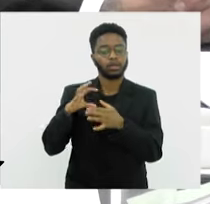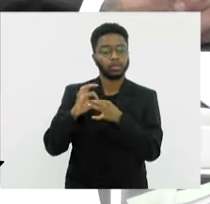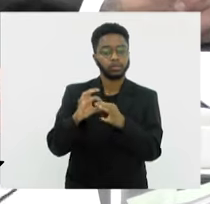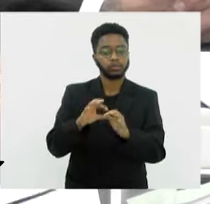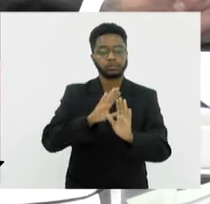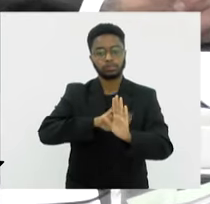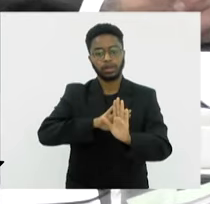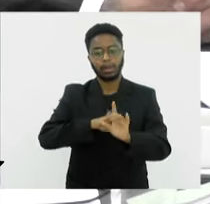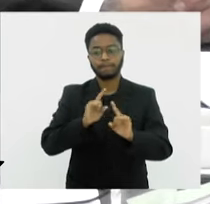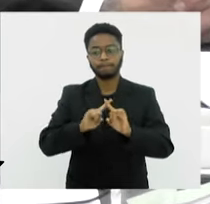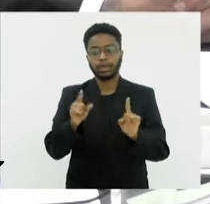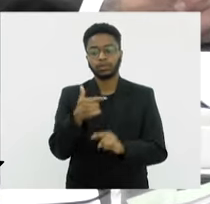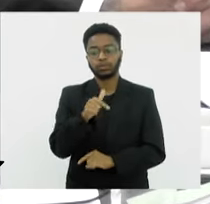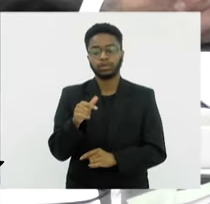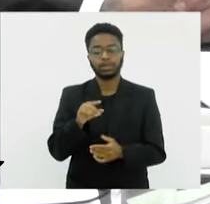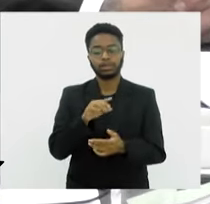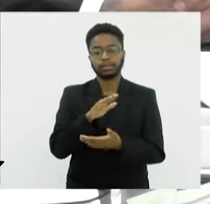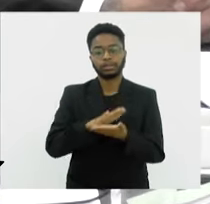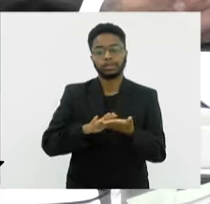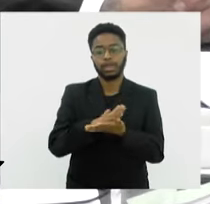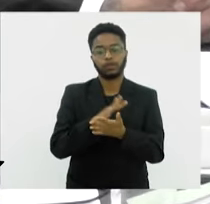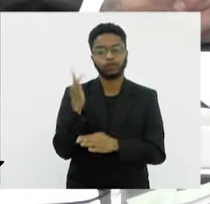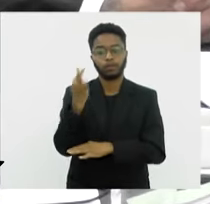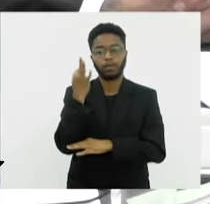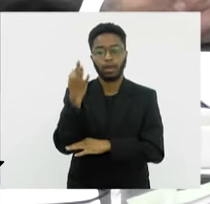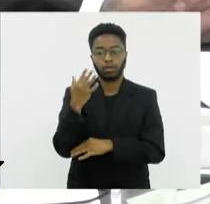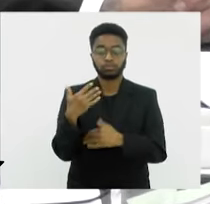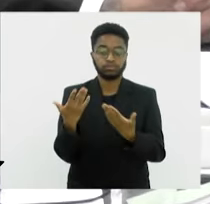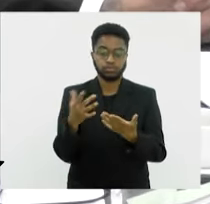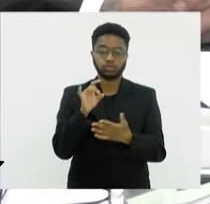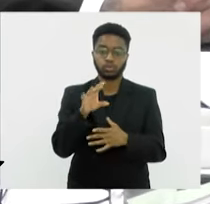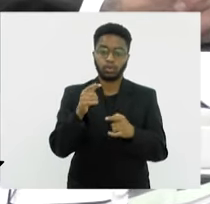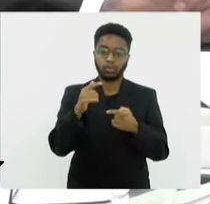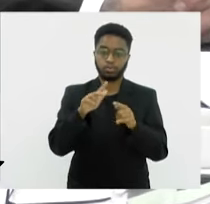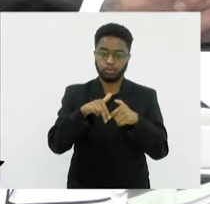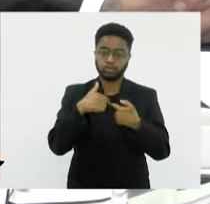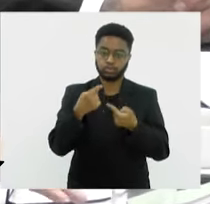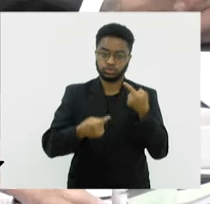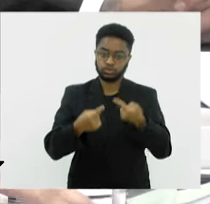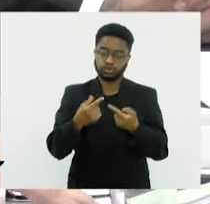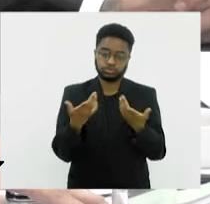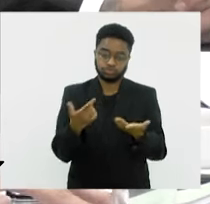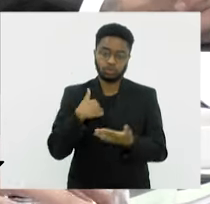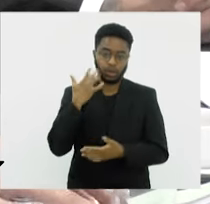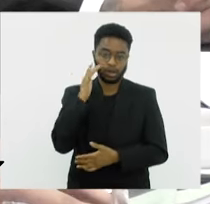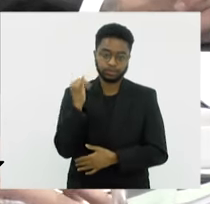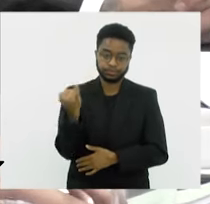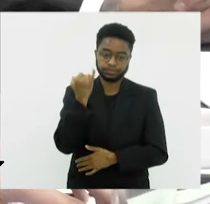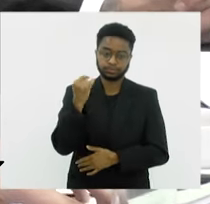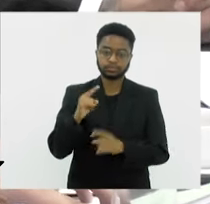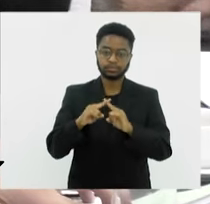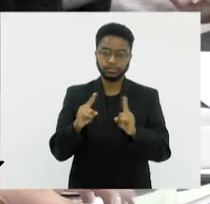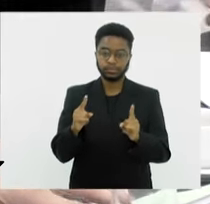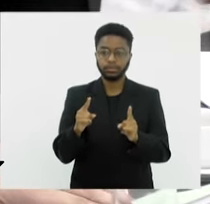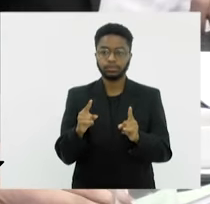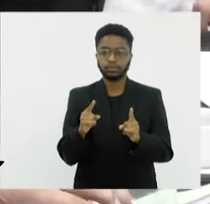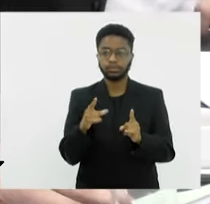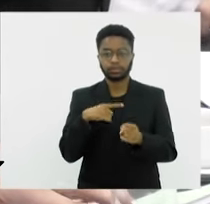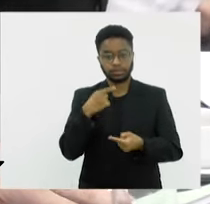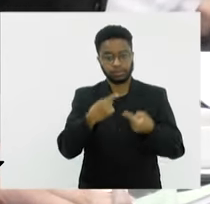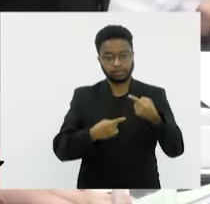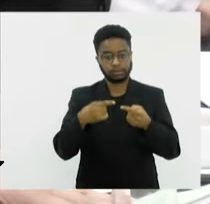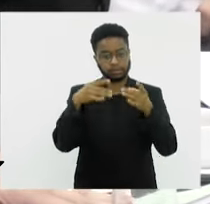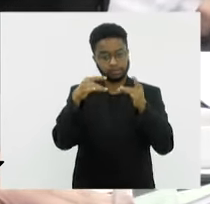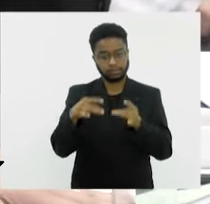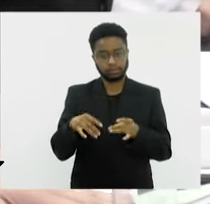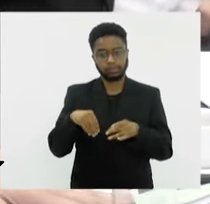nada objetivo, formal, é nesse sentido só a discussão, acho que é bem-vindo. Vai ser uma discussão muito mais intensa no plenário, mas não poderia